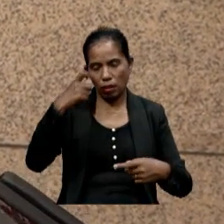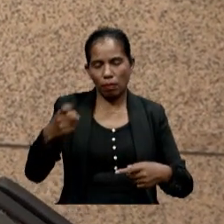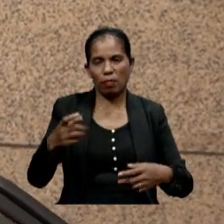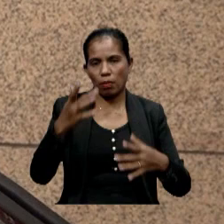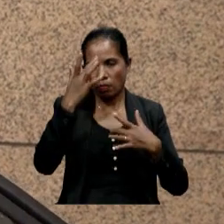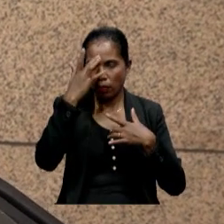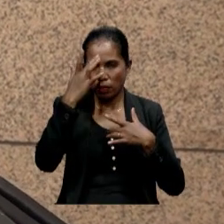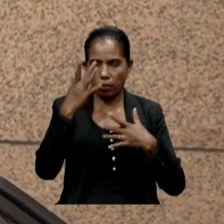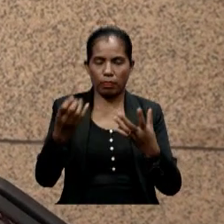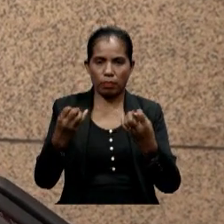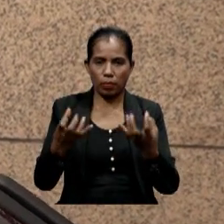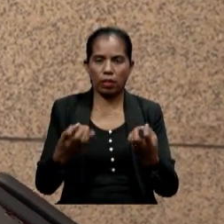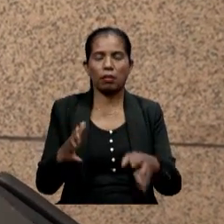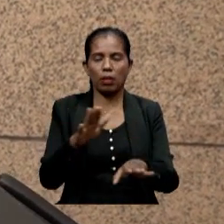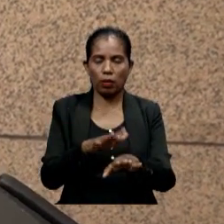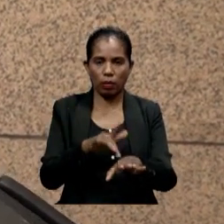moras